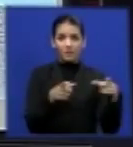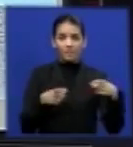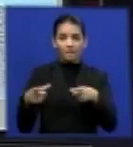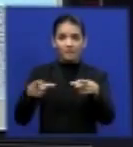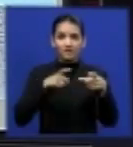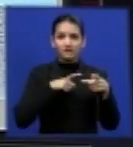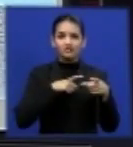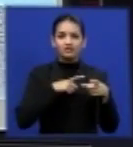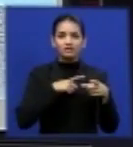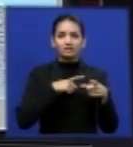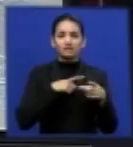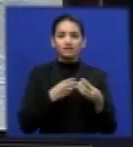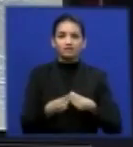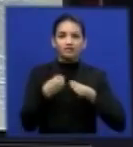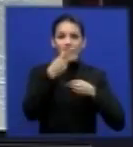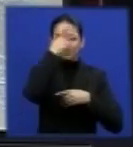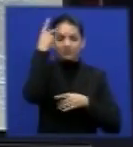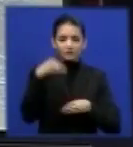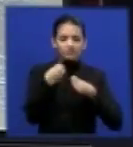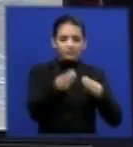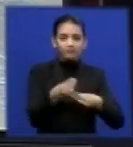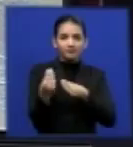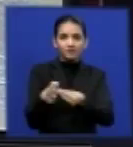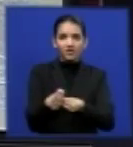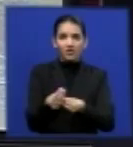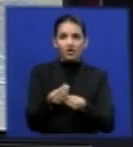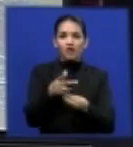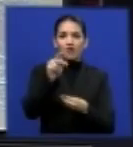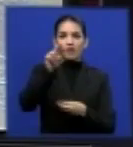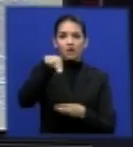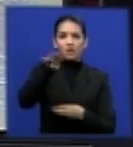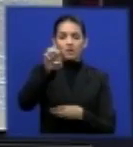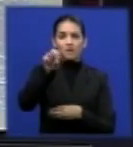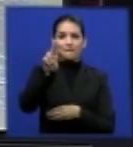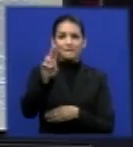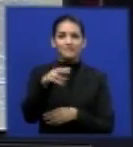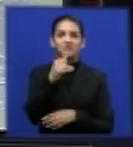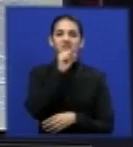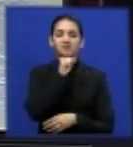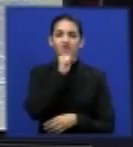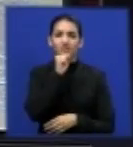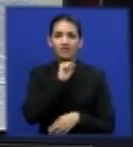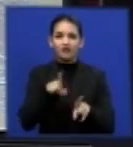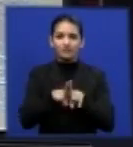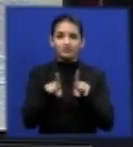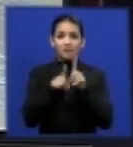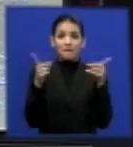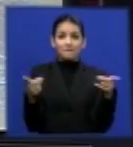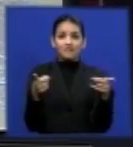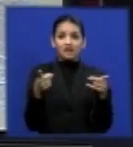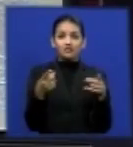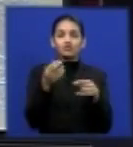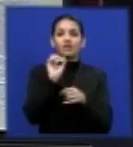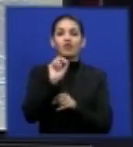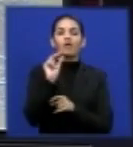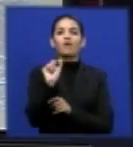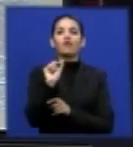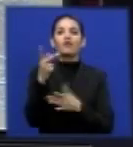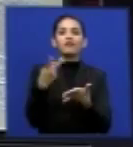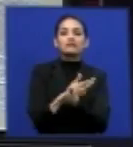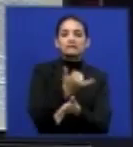ocupadas por depósitos de pneus. O descarte indevido de pneus no meio ambiente contribui